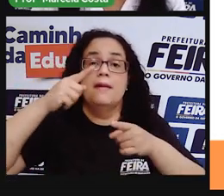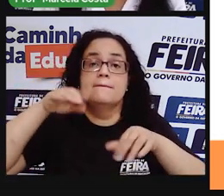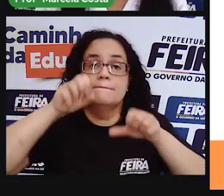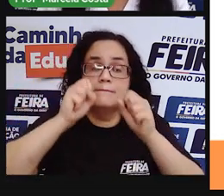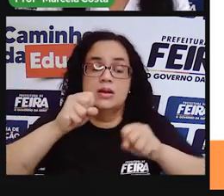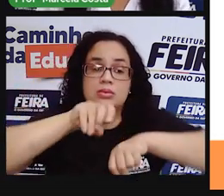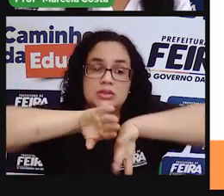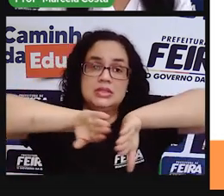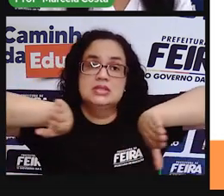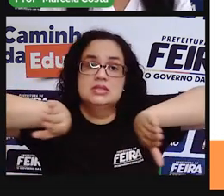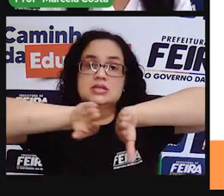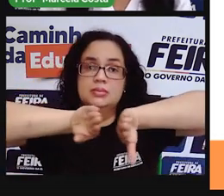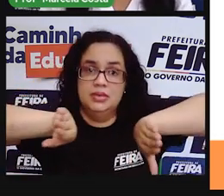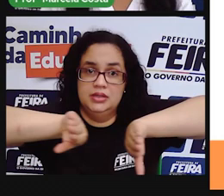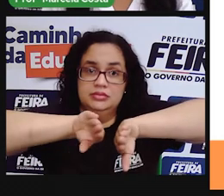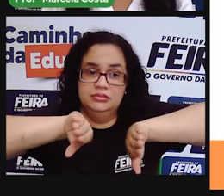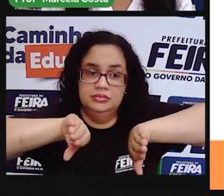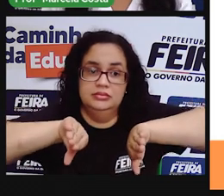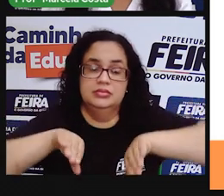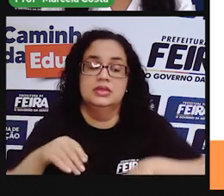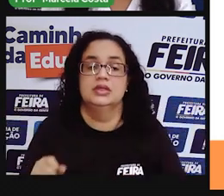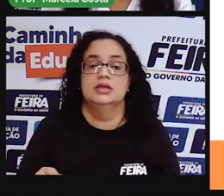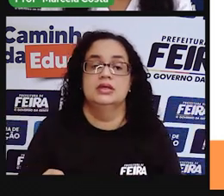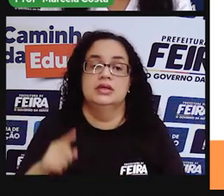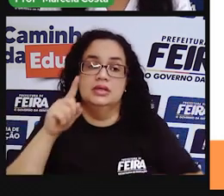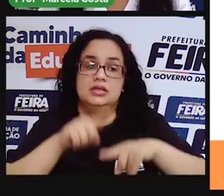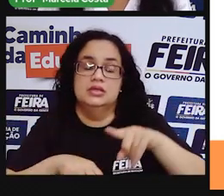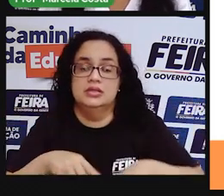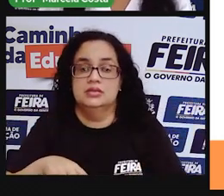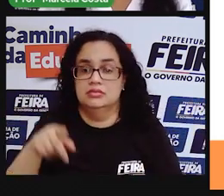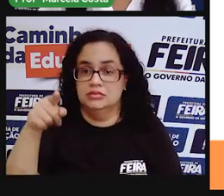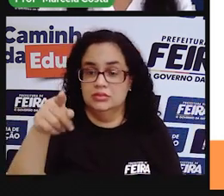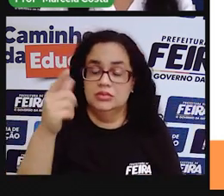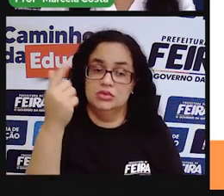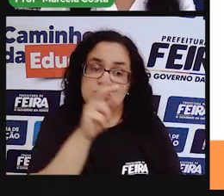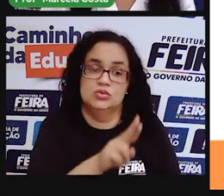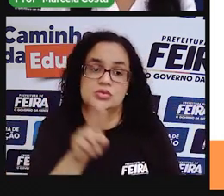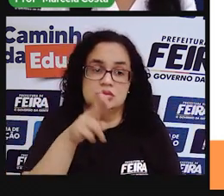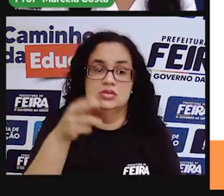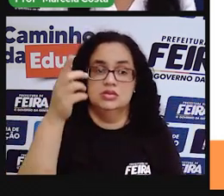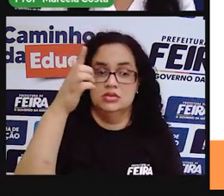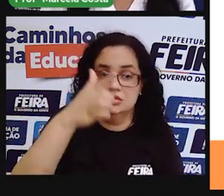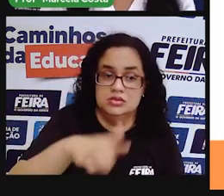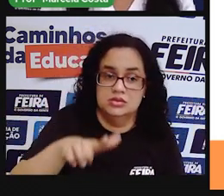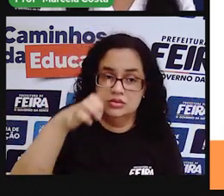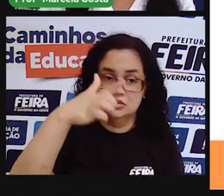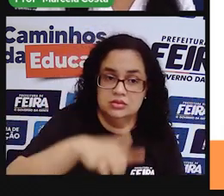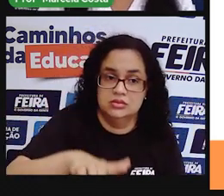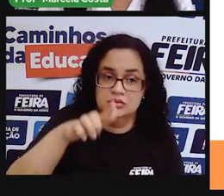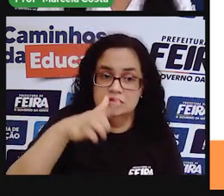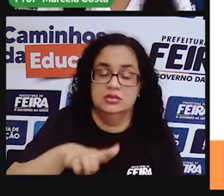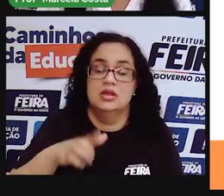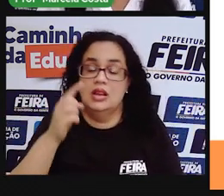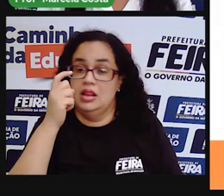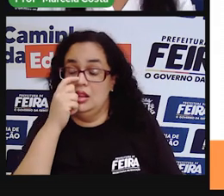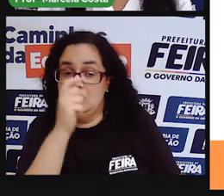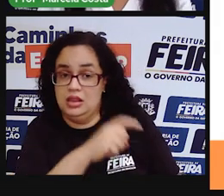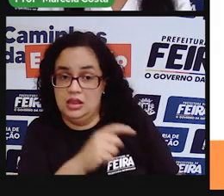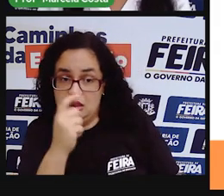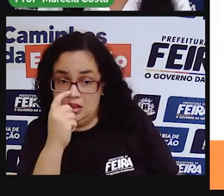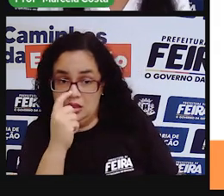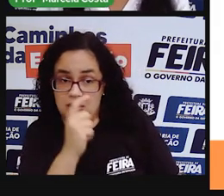você encontrar, significa que aquela embalagem é reciclável. Então você vai procurar, né, lá a lixeira